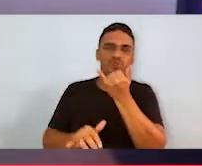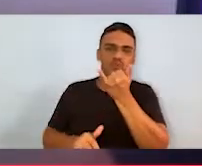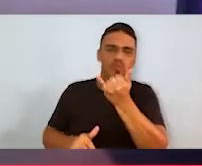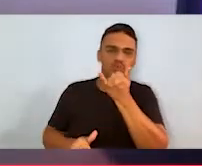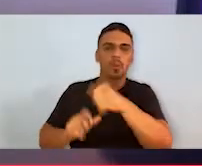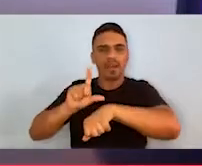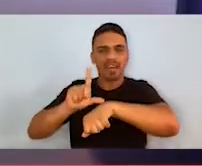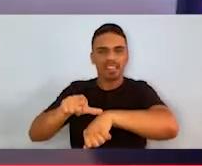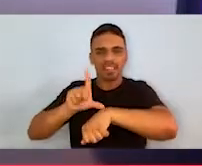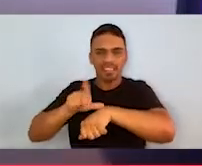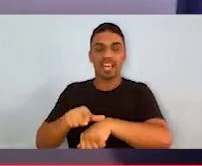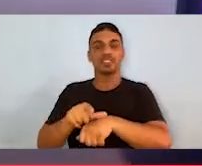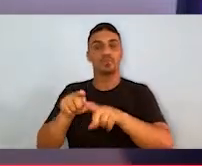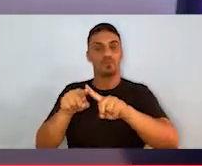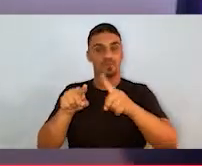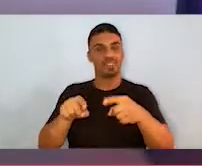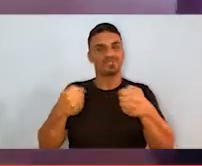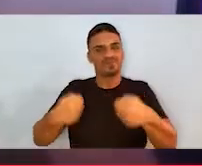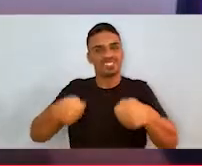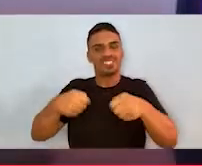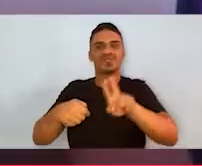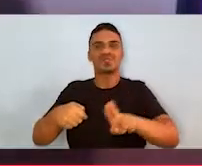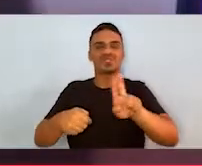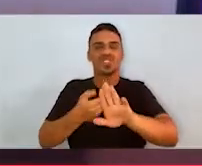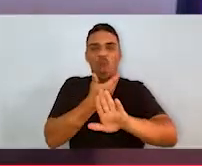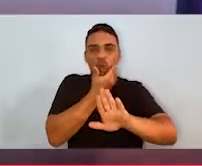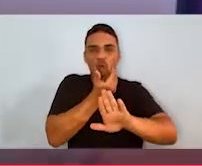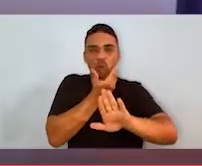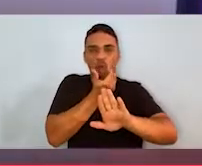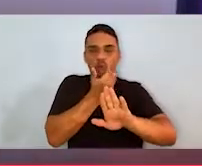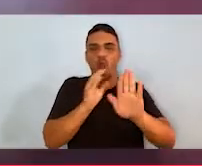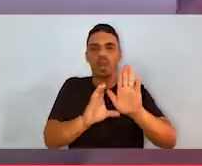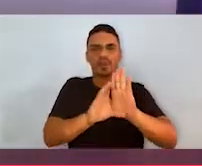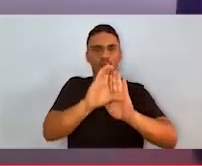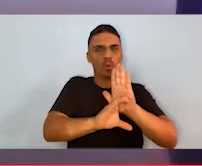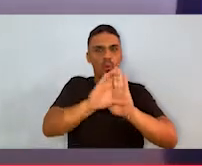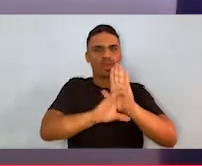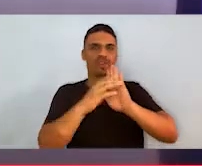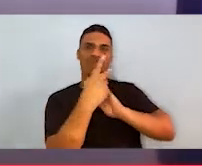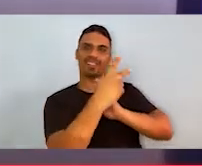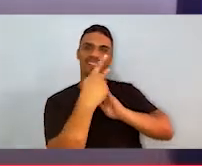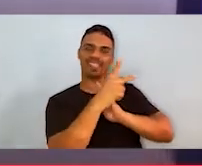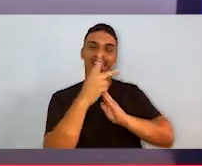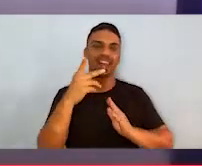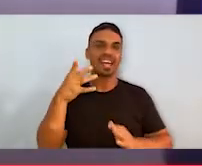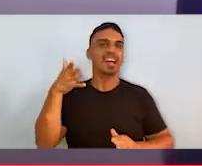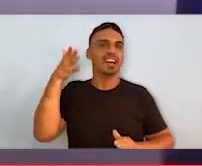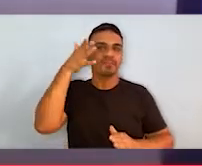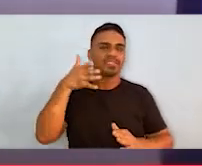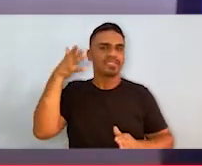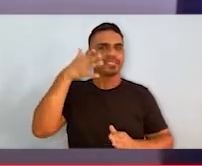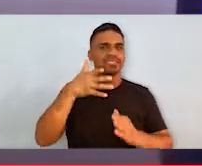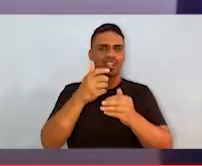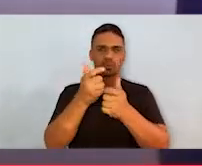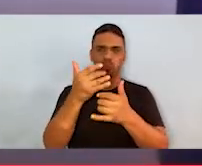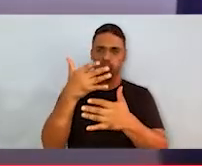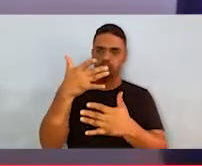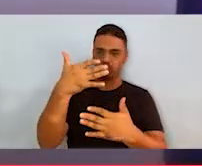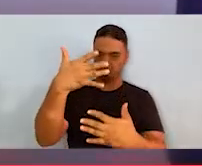uma colinha aqui, porque o currículo dela é mais extenso, então não consegui decorar tudo, tá?